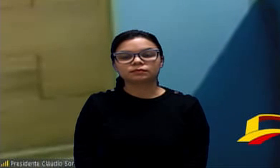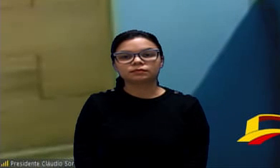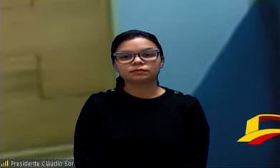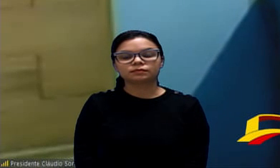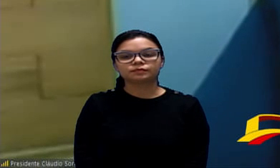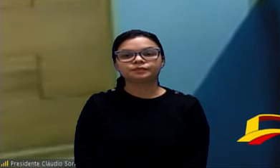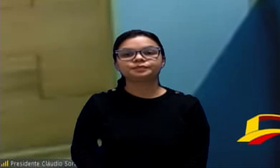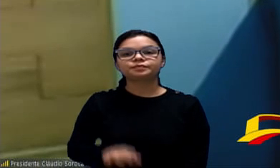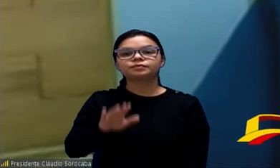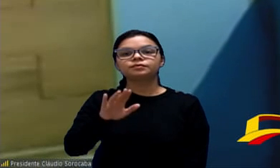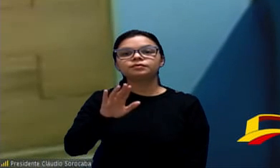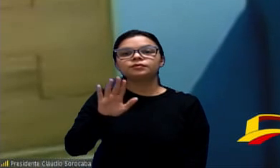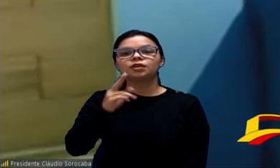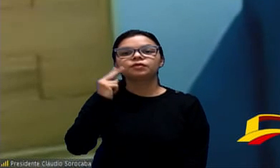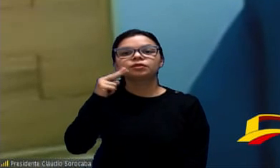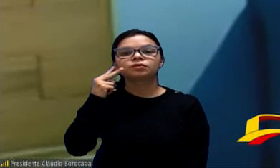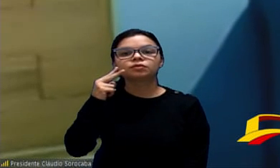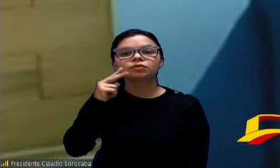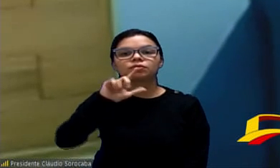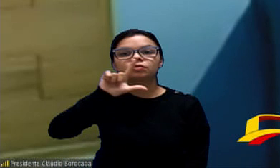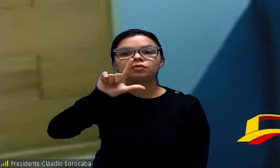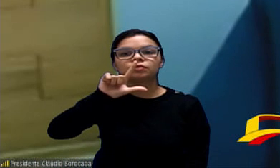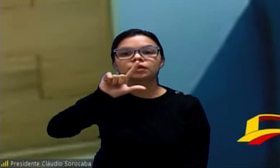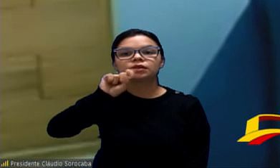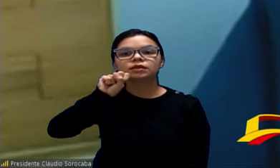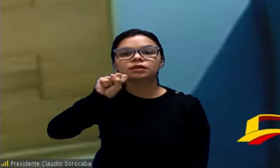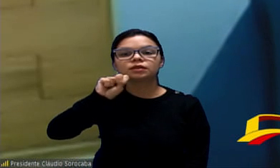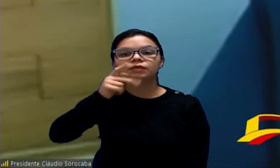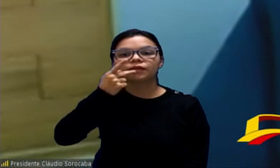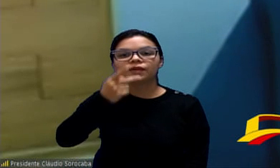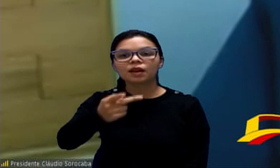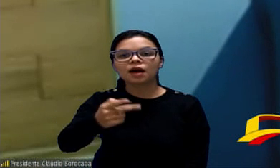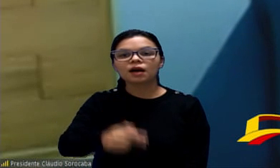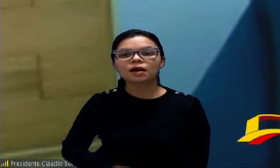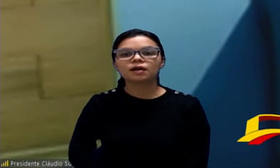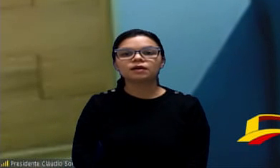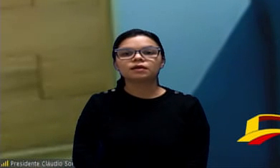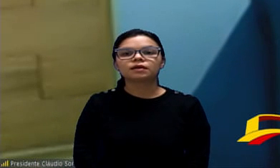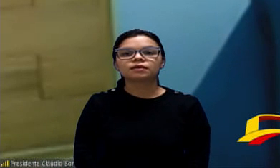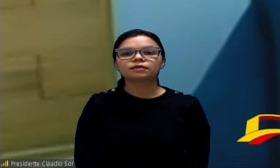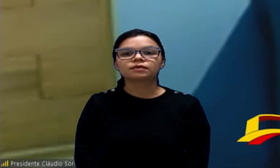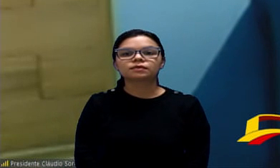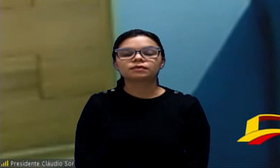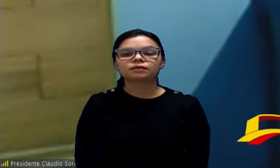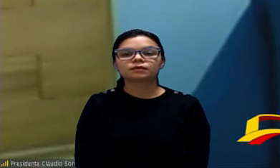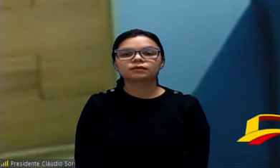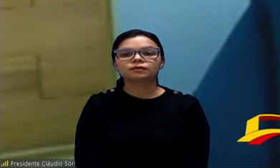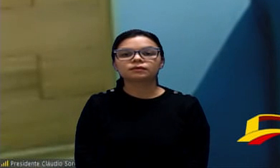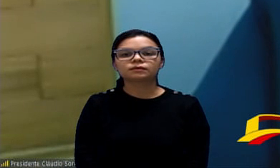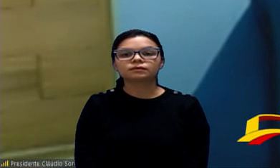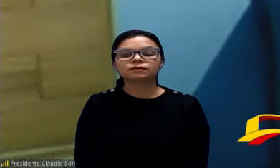Vereador Luiz Santos, vai falar, Luiz Santos? Eu acho que caiu agora.